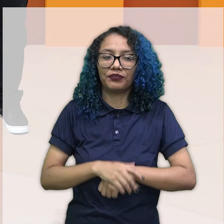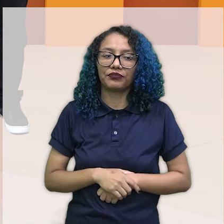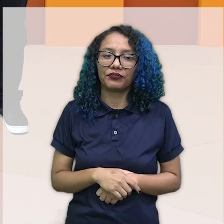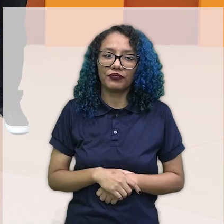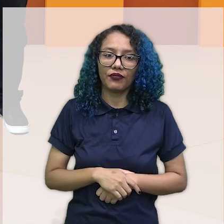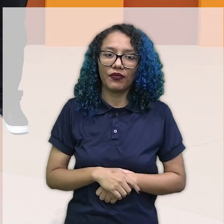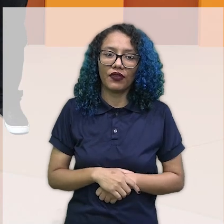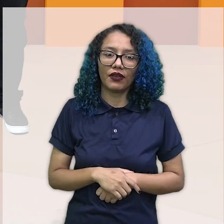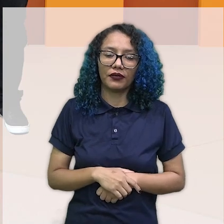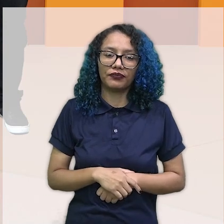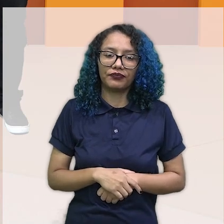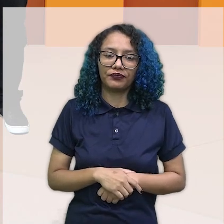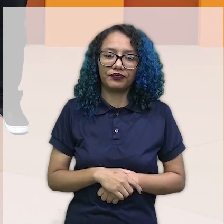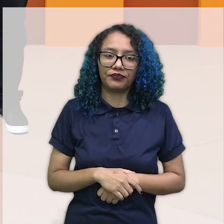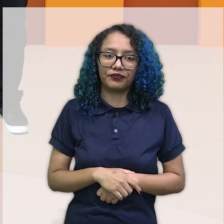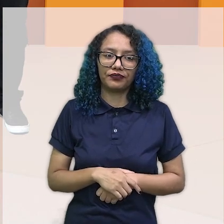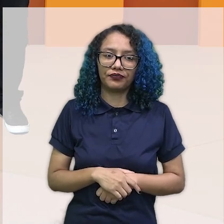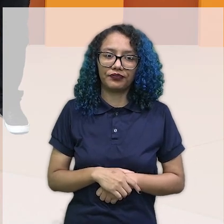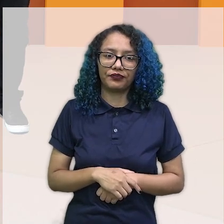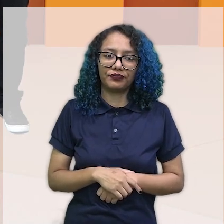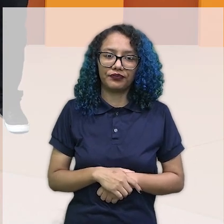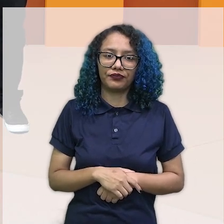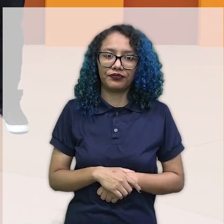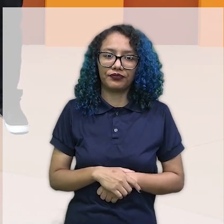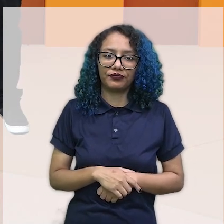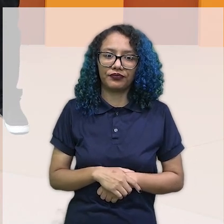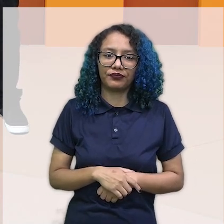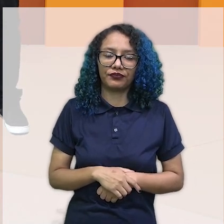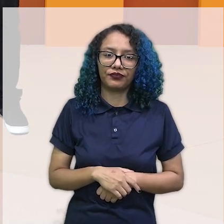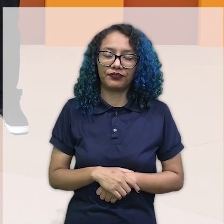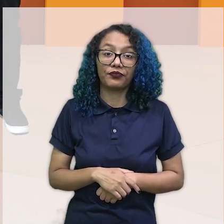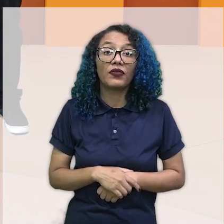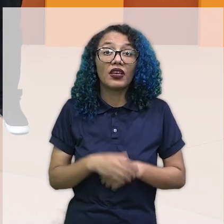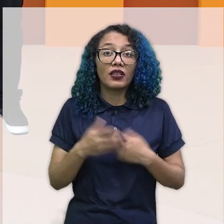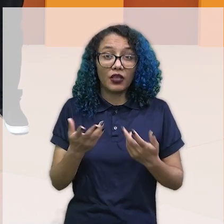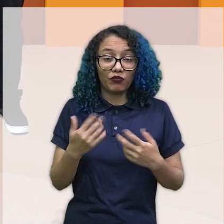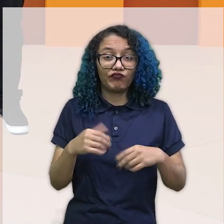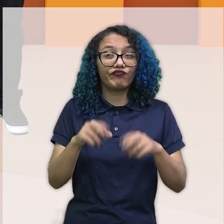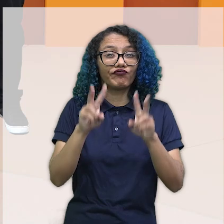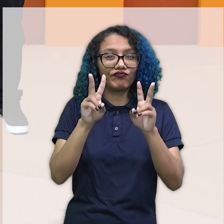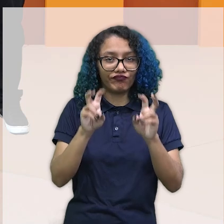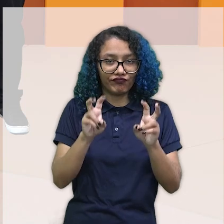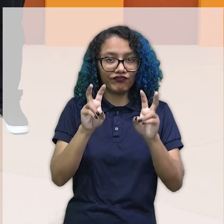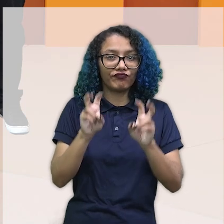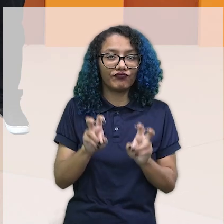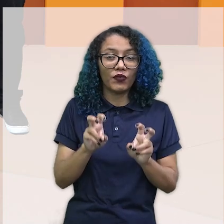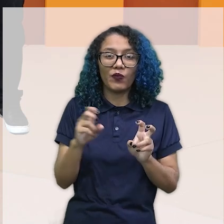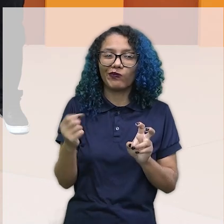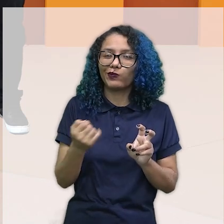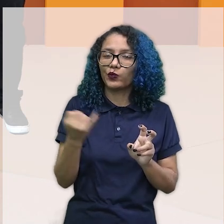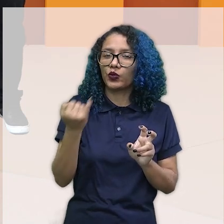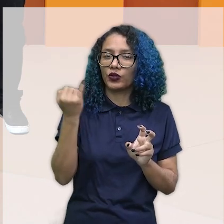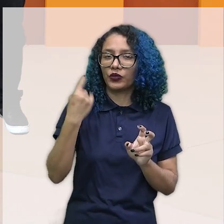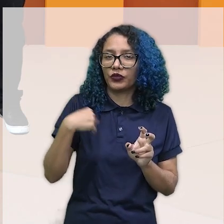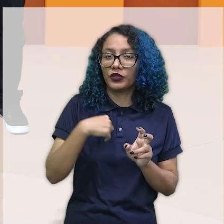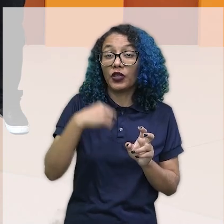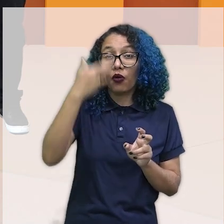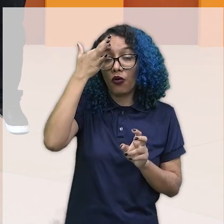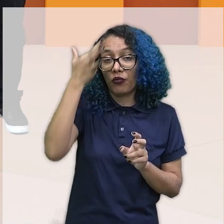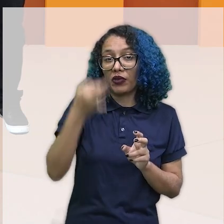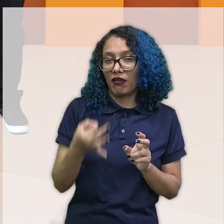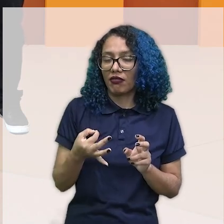com a questão do racismo, da raça. São dois temas importantes para a gente entender o porquê que